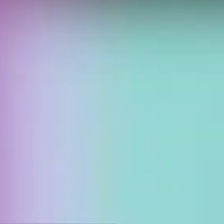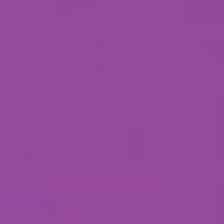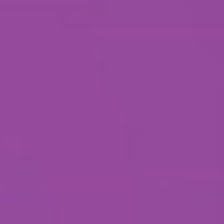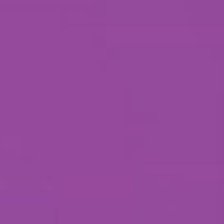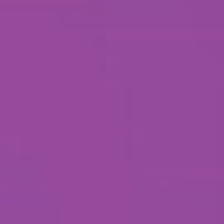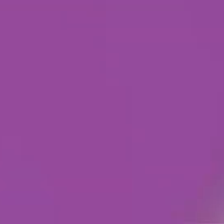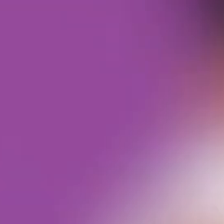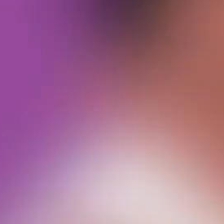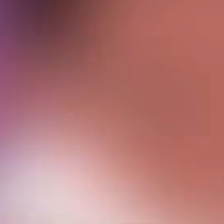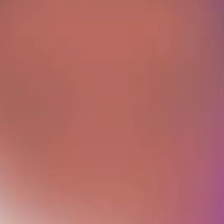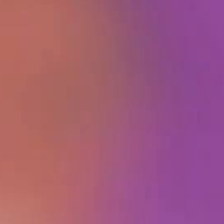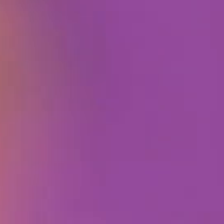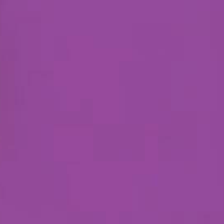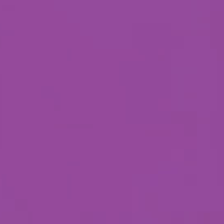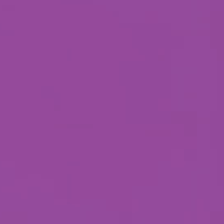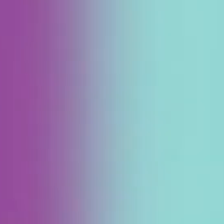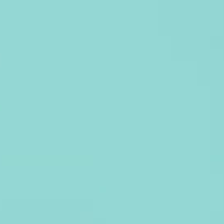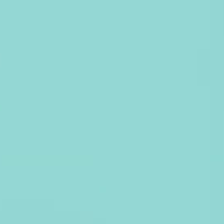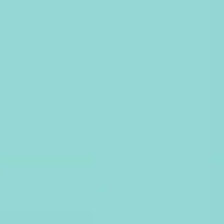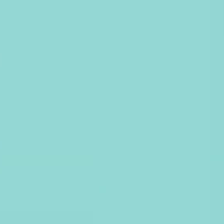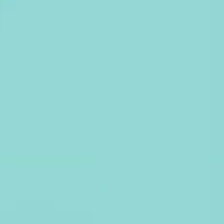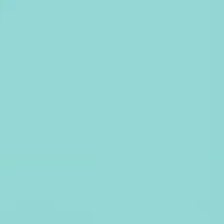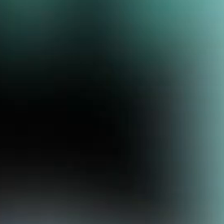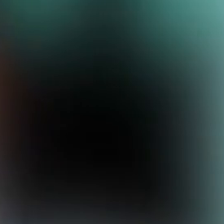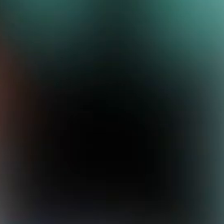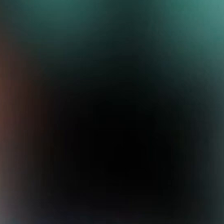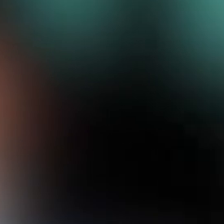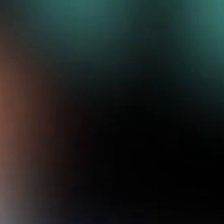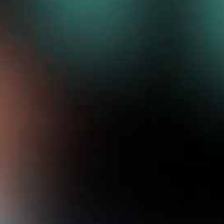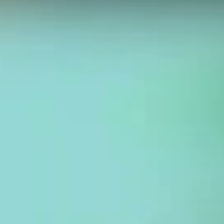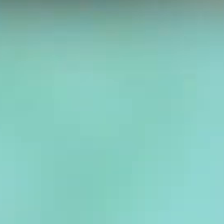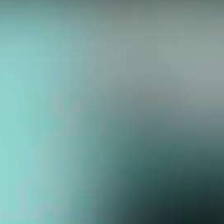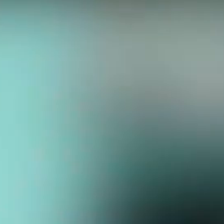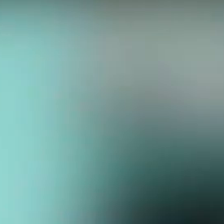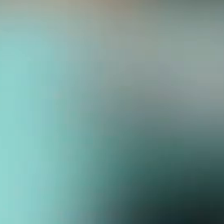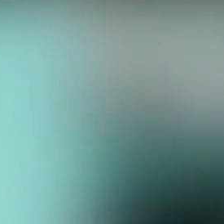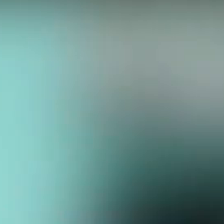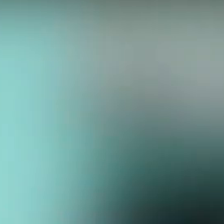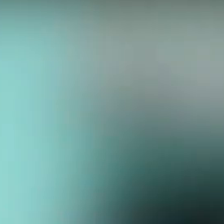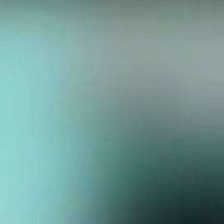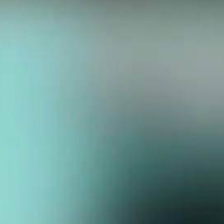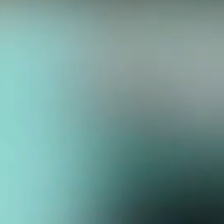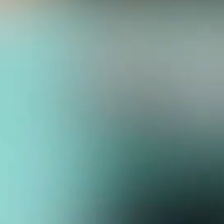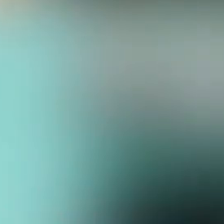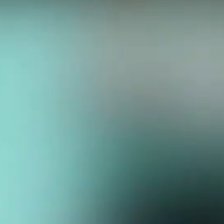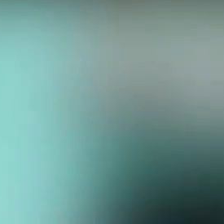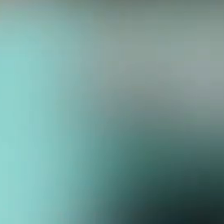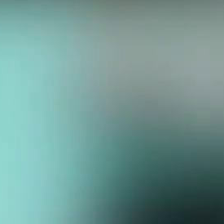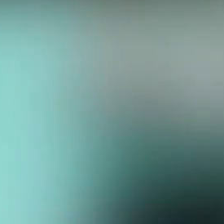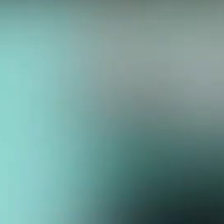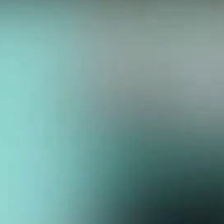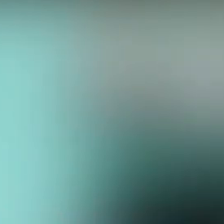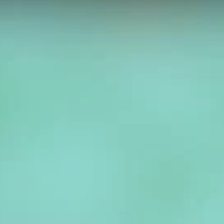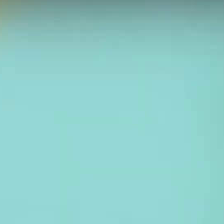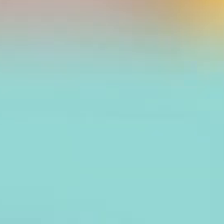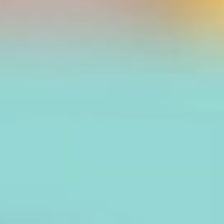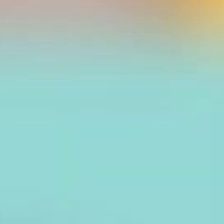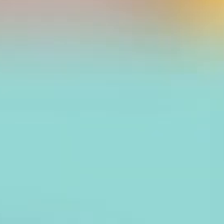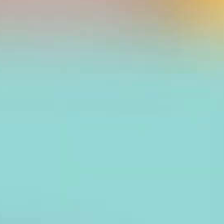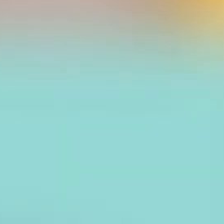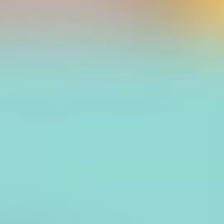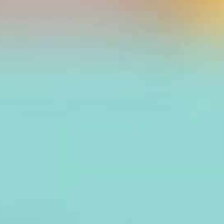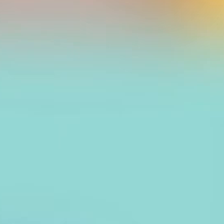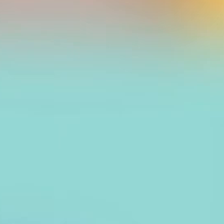querer mais saúde. Sabe? Então, toda vez vai precisar mais médico, vai precisar formar mais gente. Quem